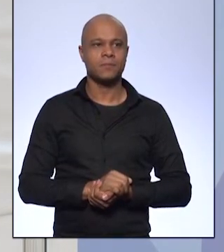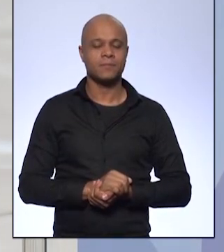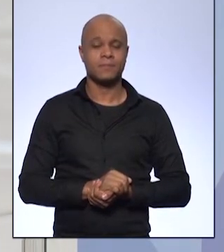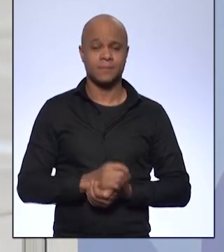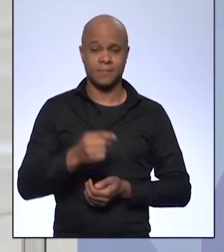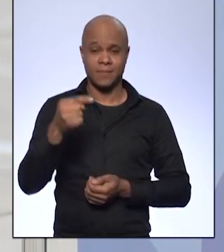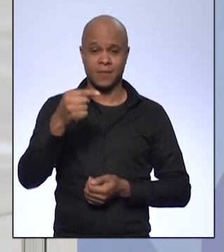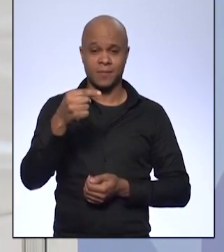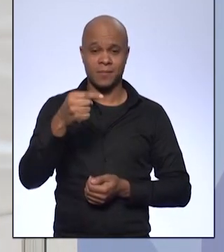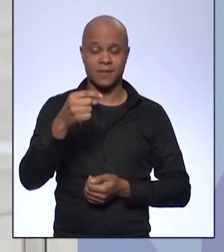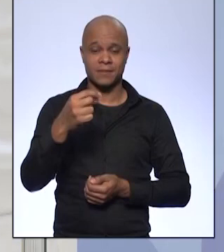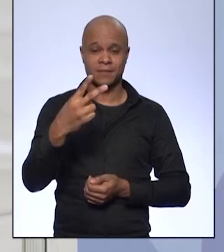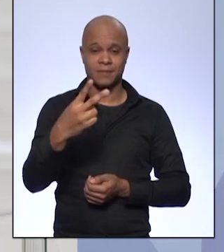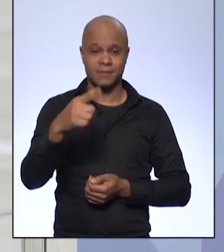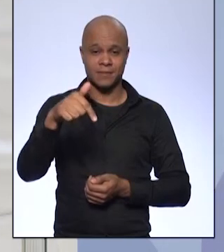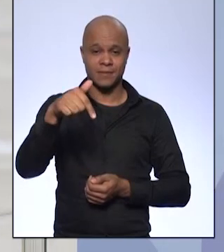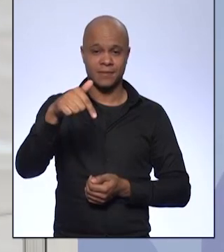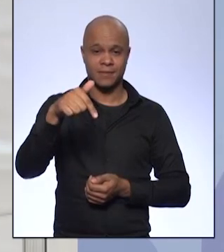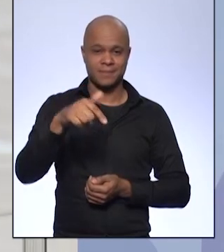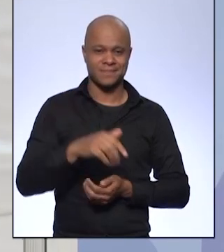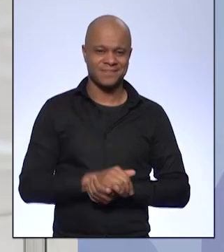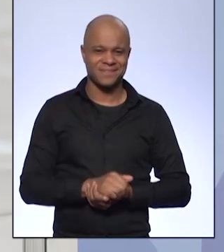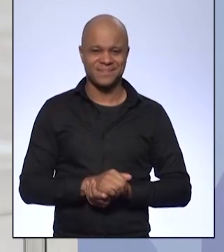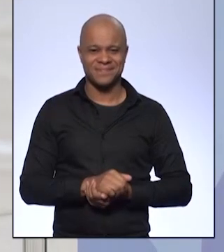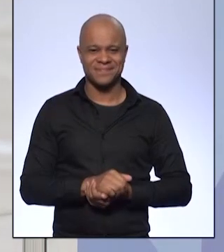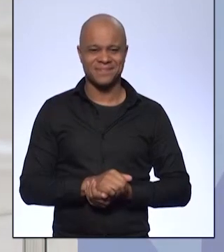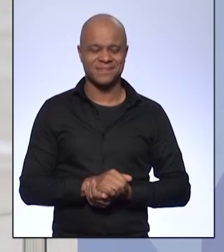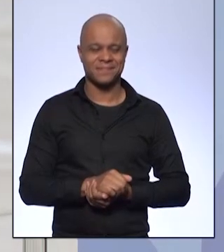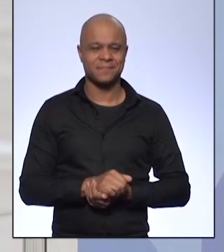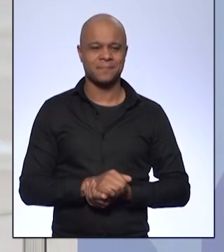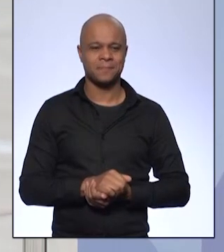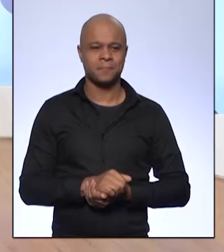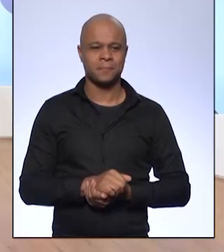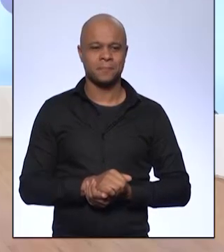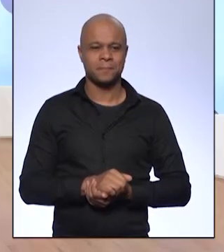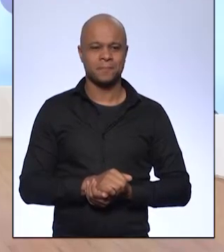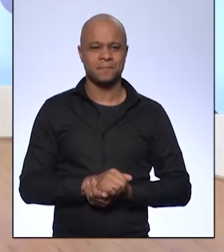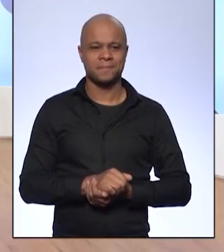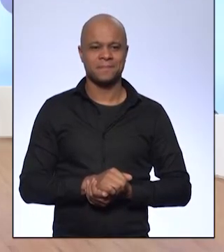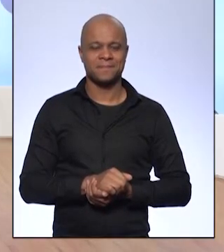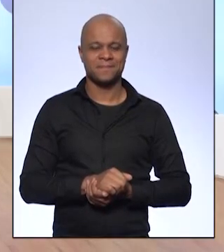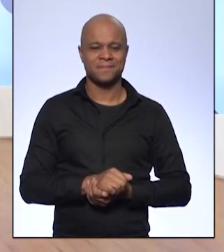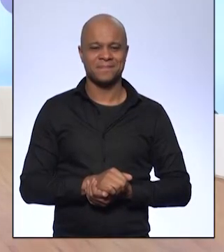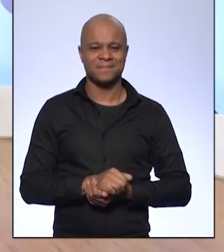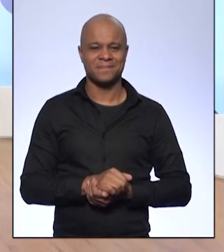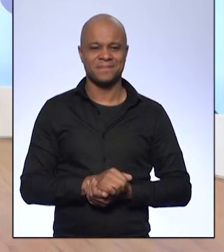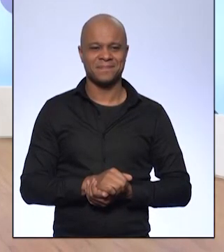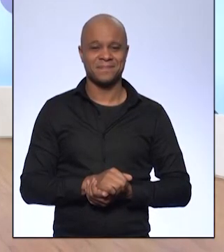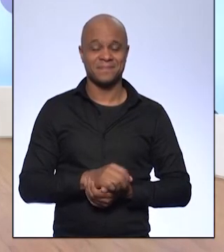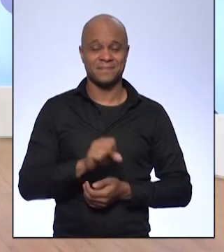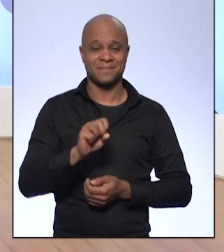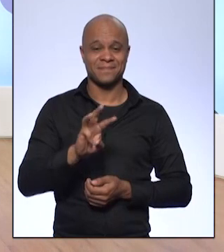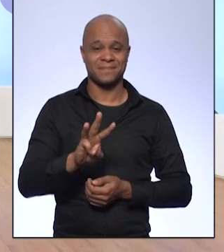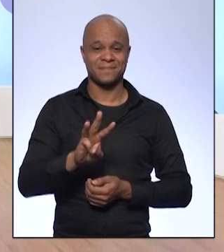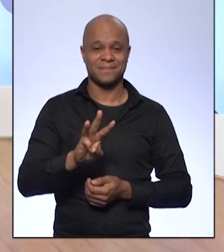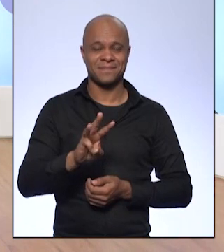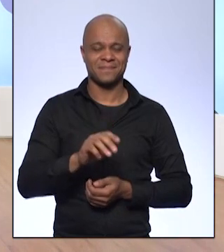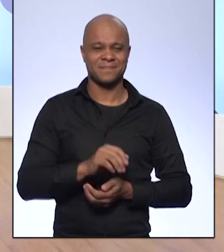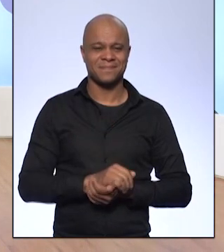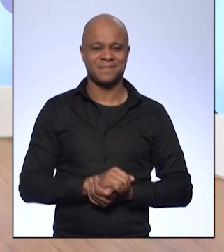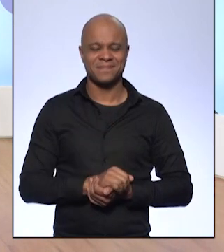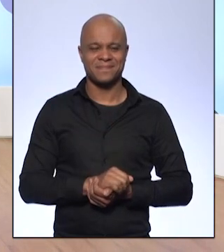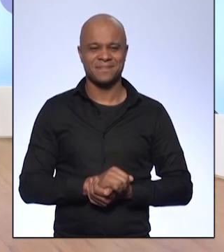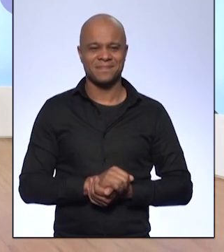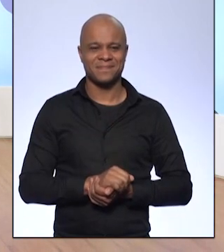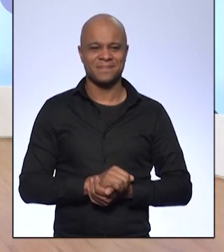Menos 27. Muito bem. Quem acertou? Vamos lá. S3. Menos 2